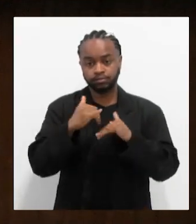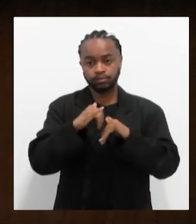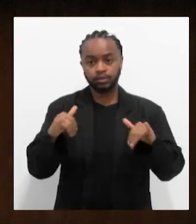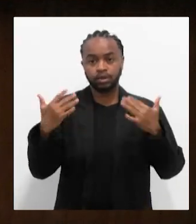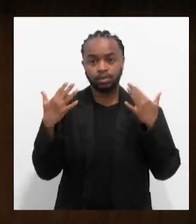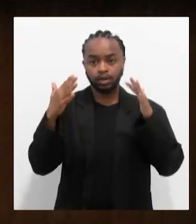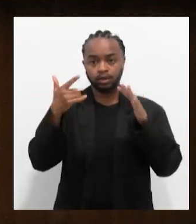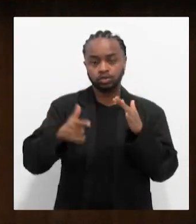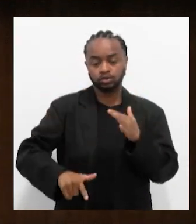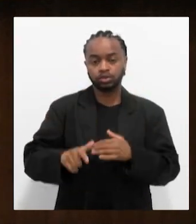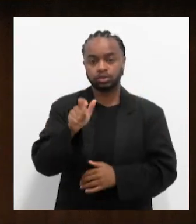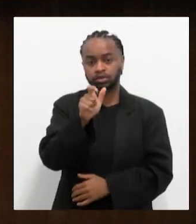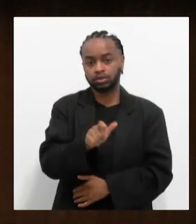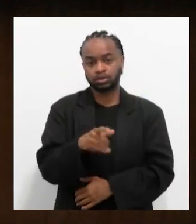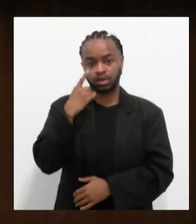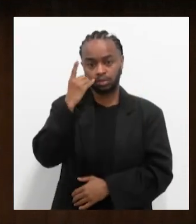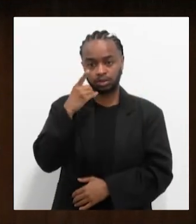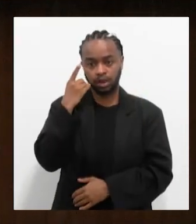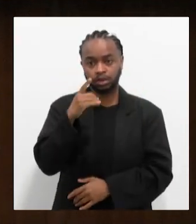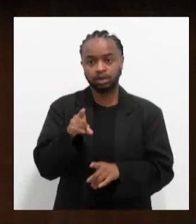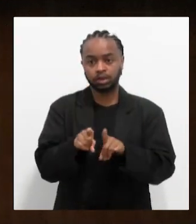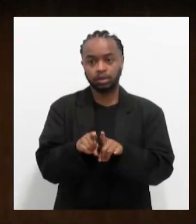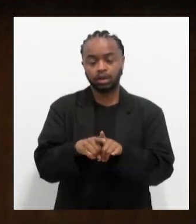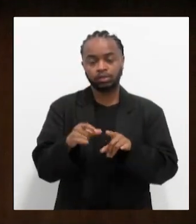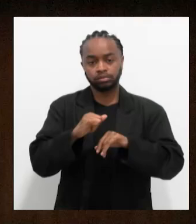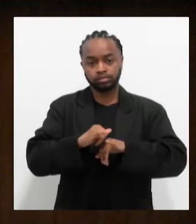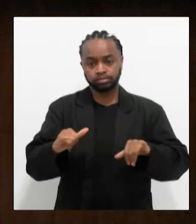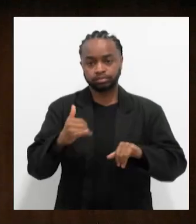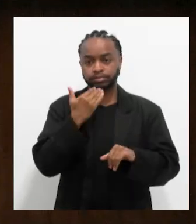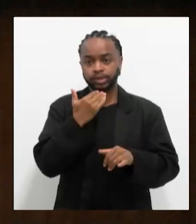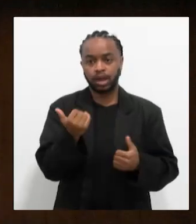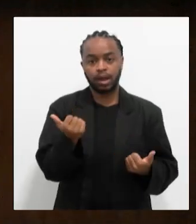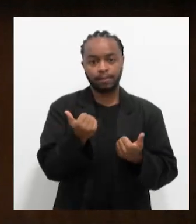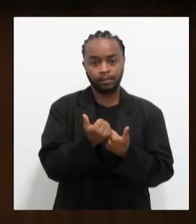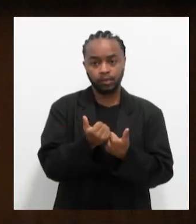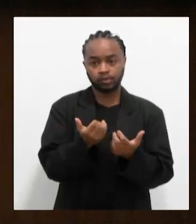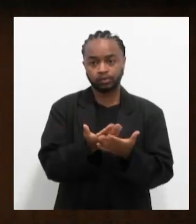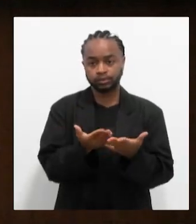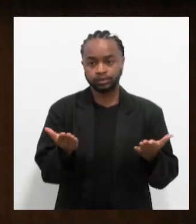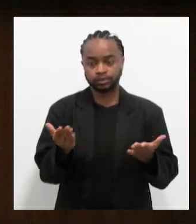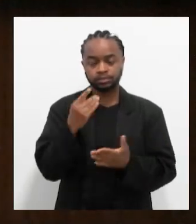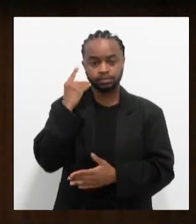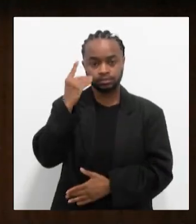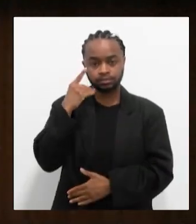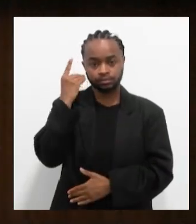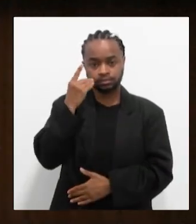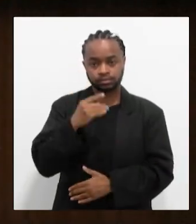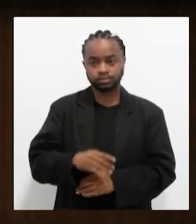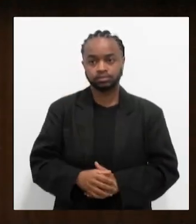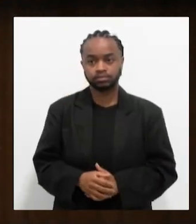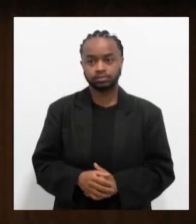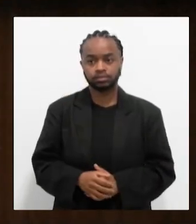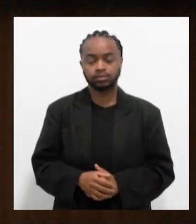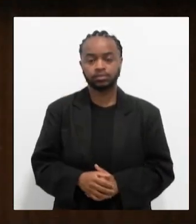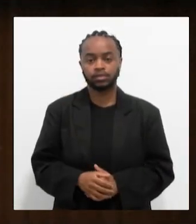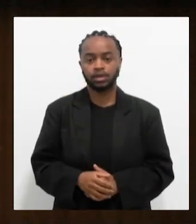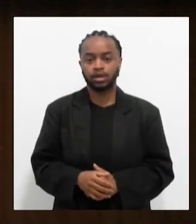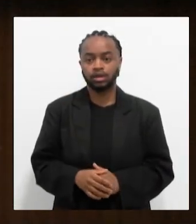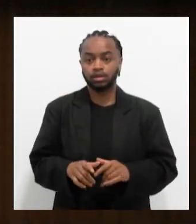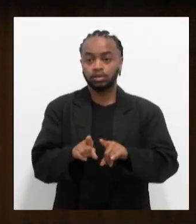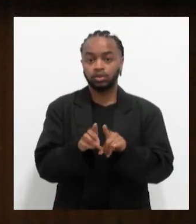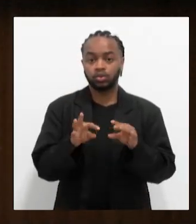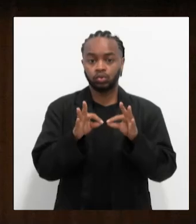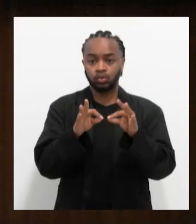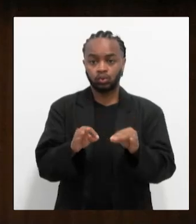vez o deputado Munir e reitero o apoio, pedindo apoio, a ajuda dos demais parlamentares presentes, de todos os parlamentares dessa